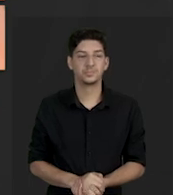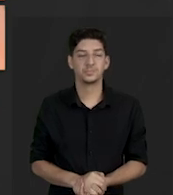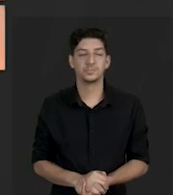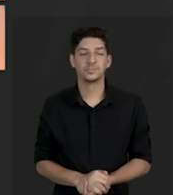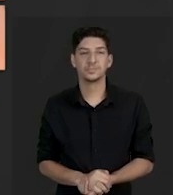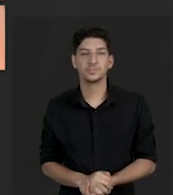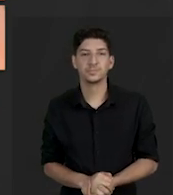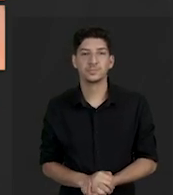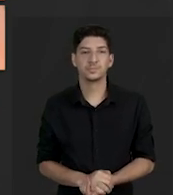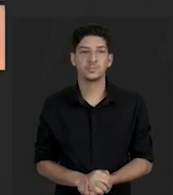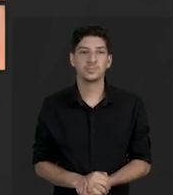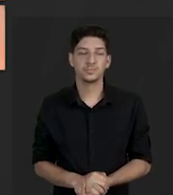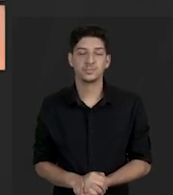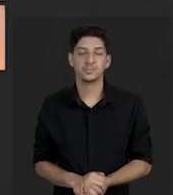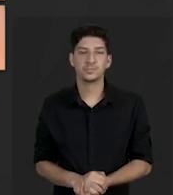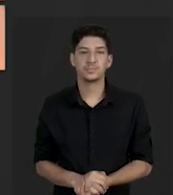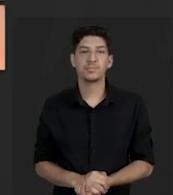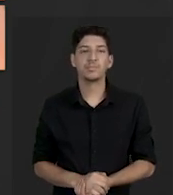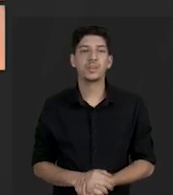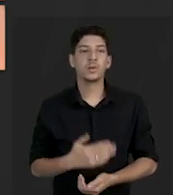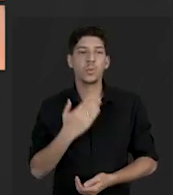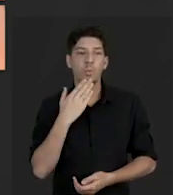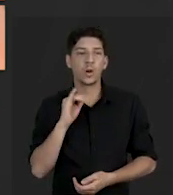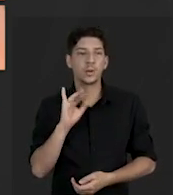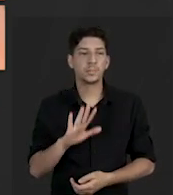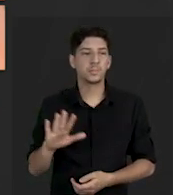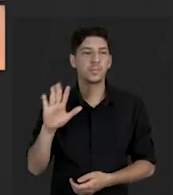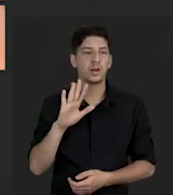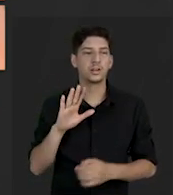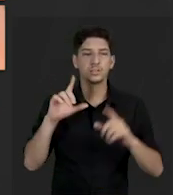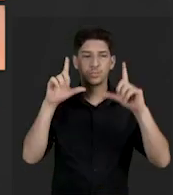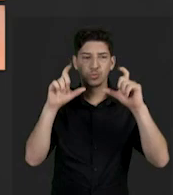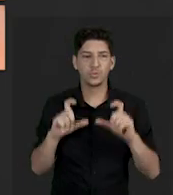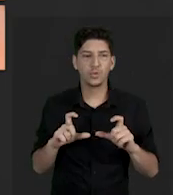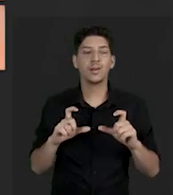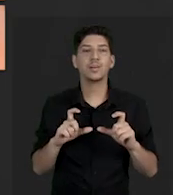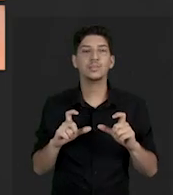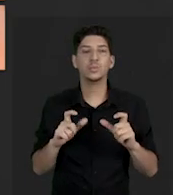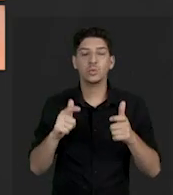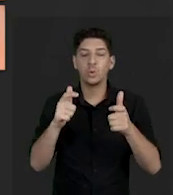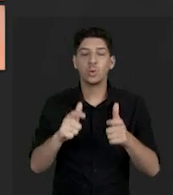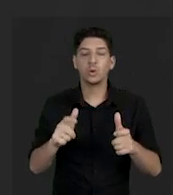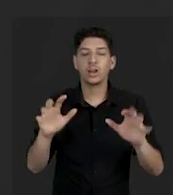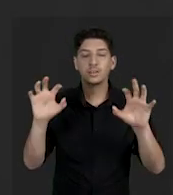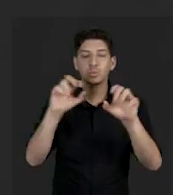mais evidente. Em qual delas a foto provavelmente foi tirada no ambiente escuro?